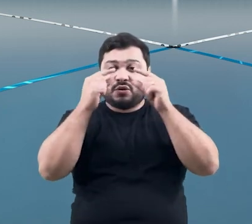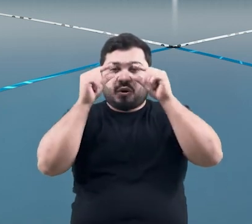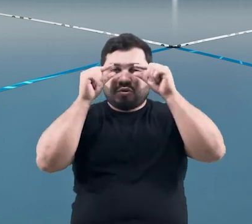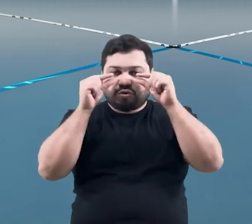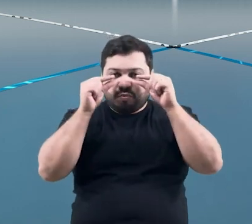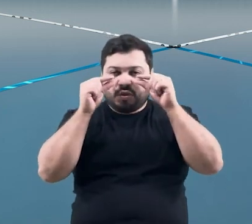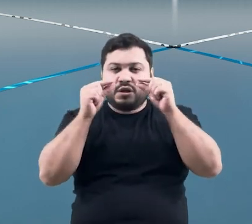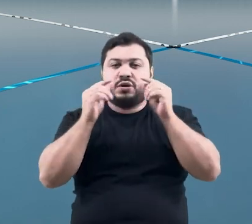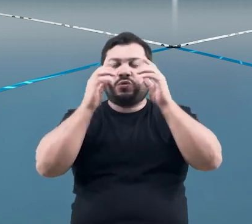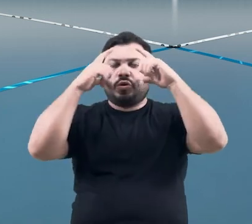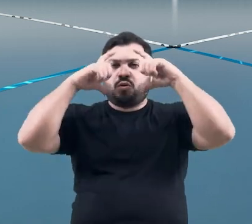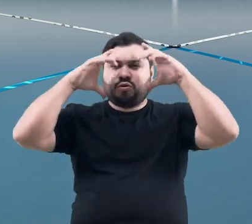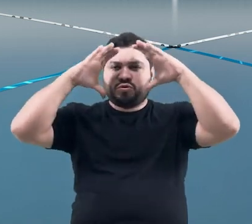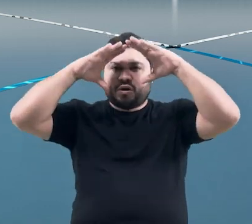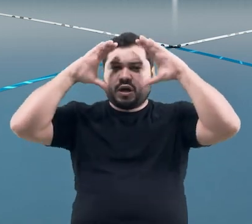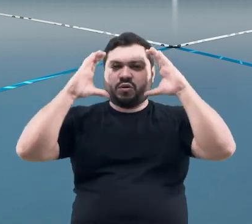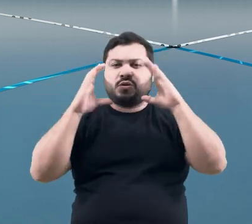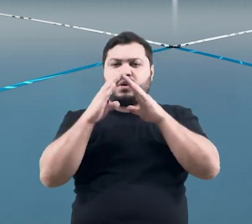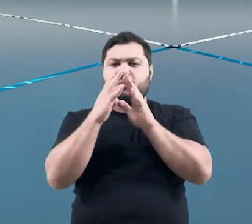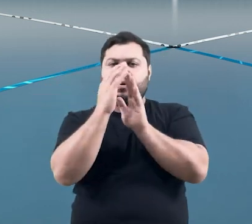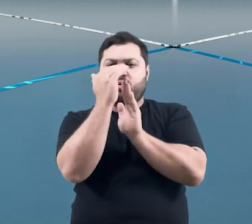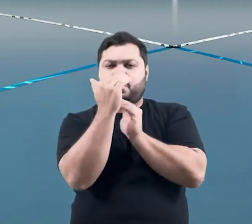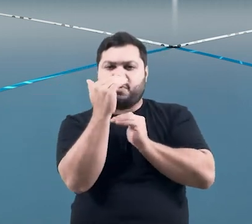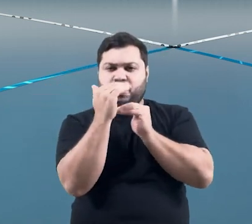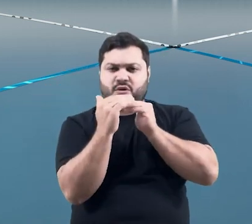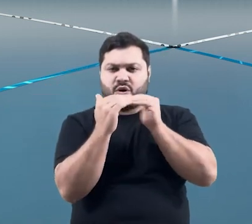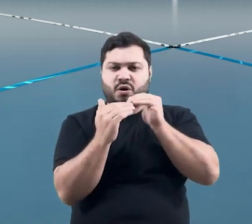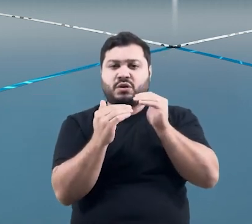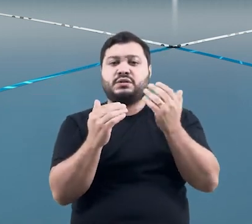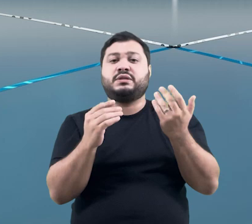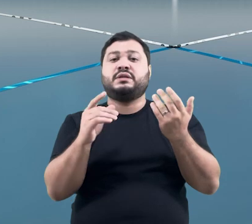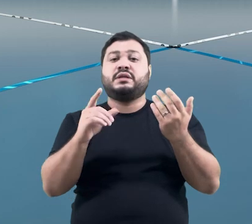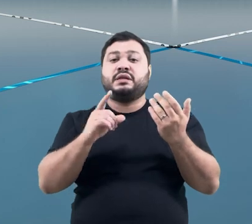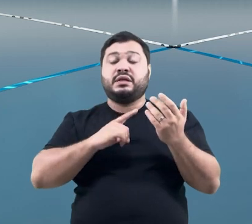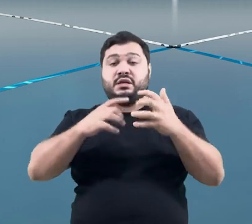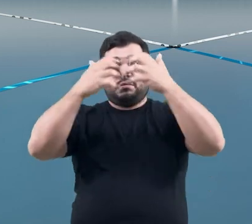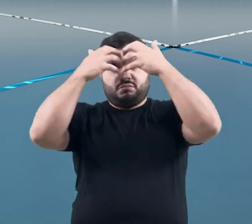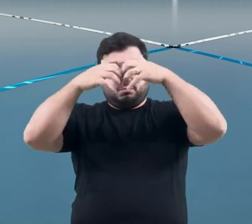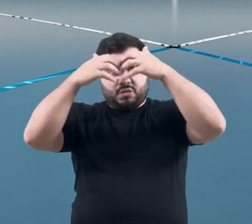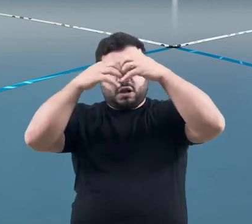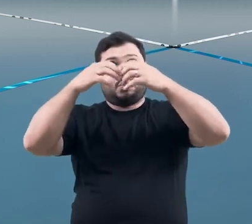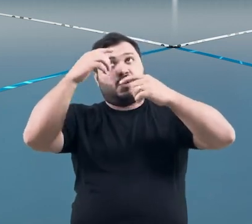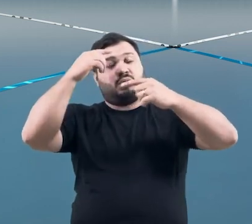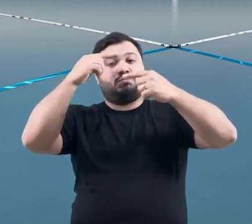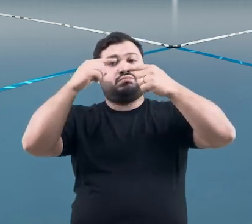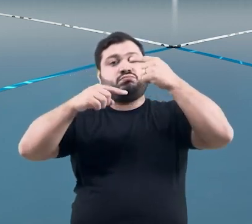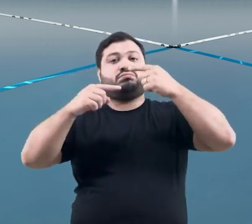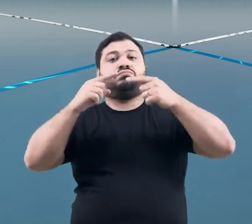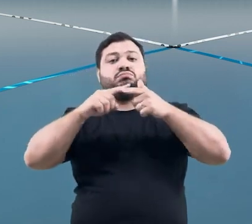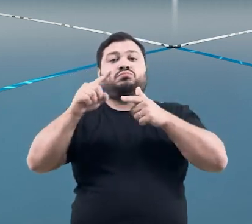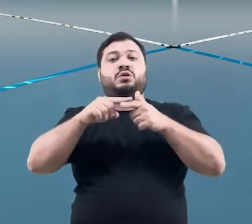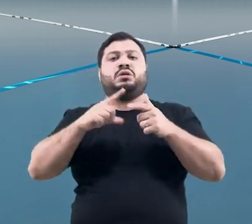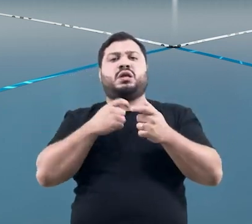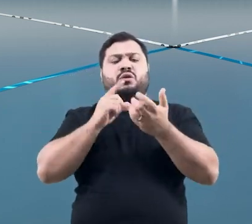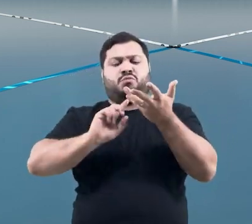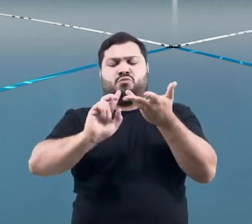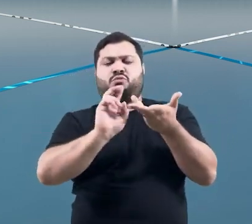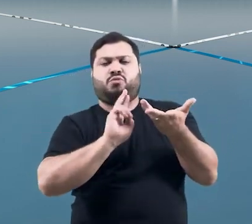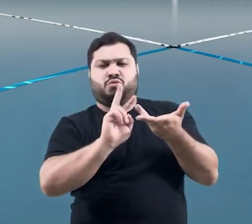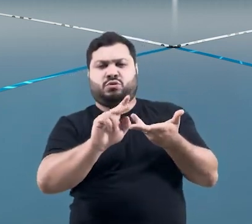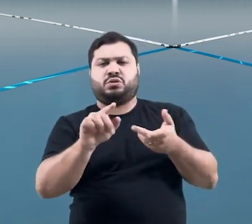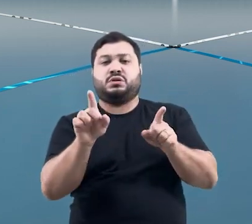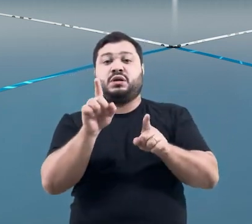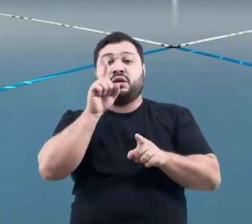geralmente apresentam olhos oblíquos, rosto arredondado, mãos menores e comprometimento intelectual, além de